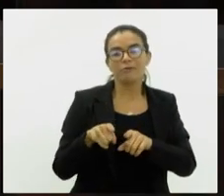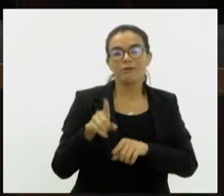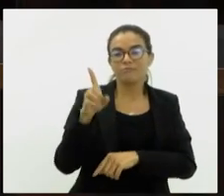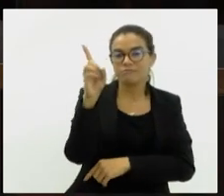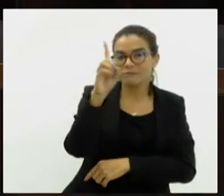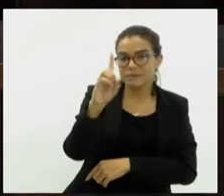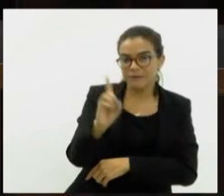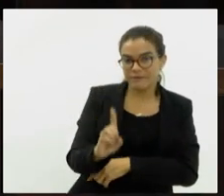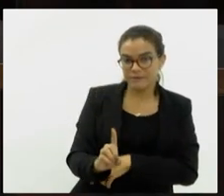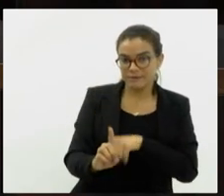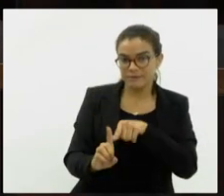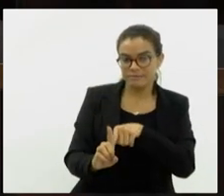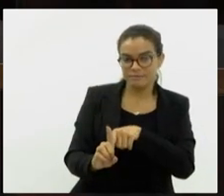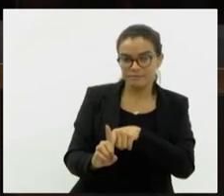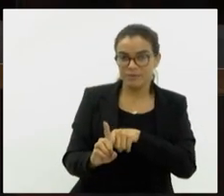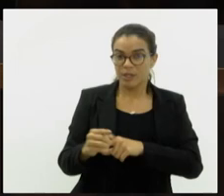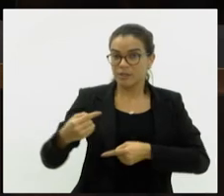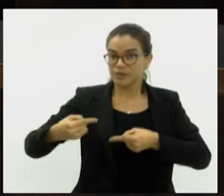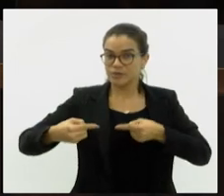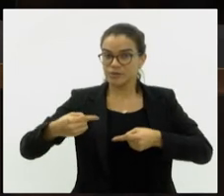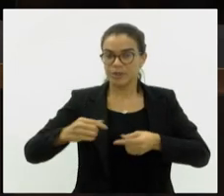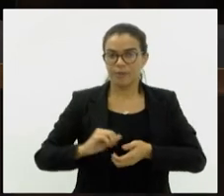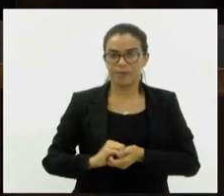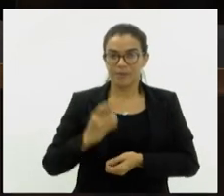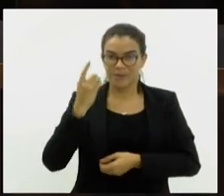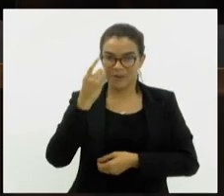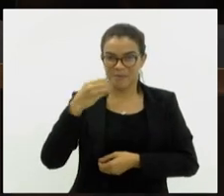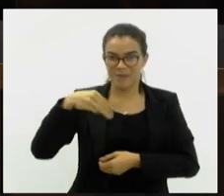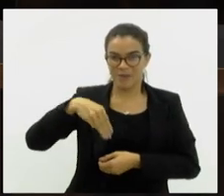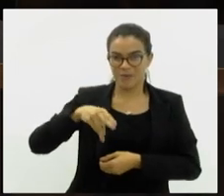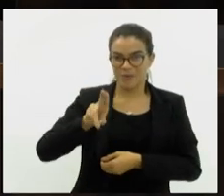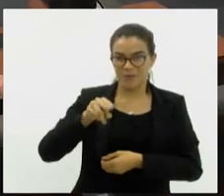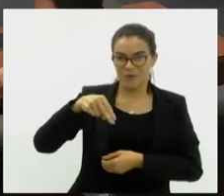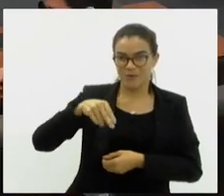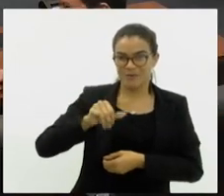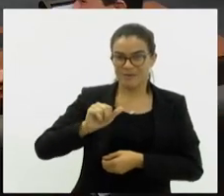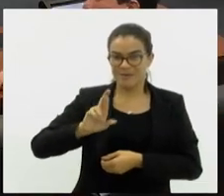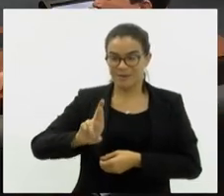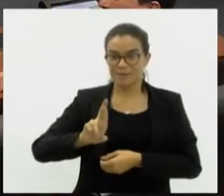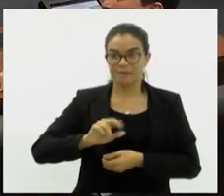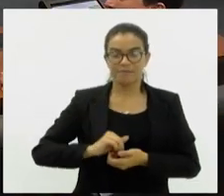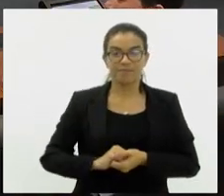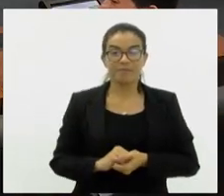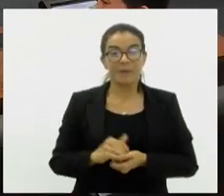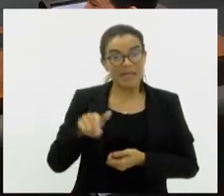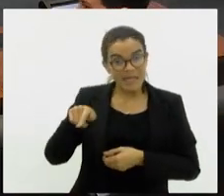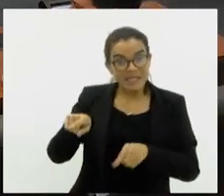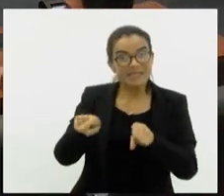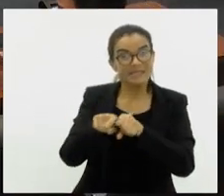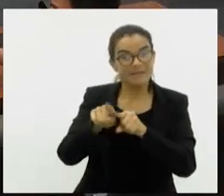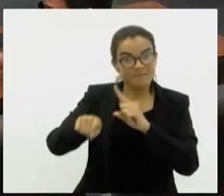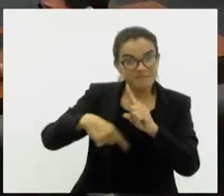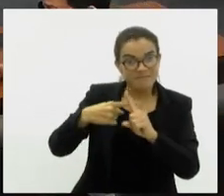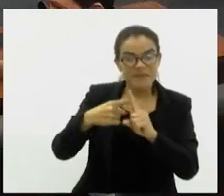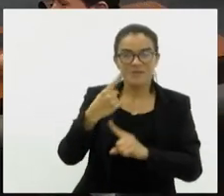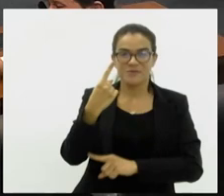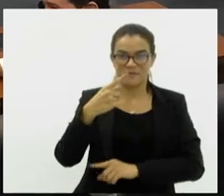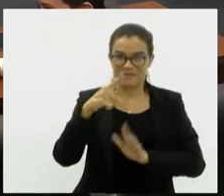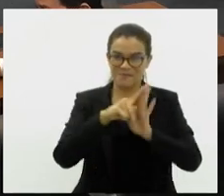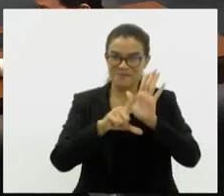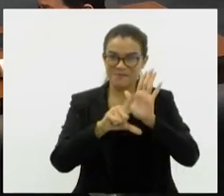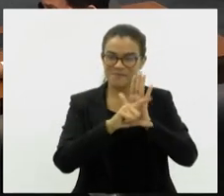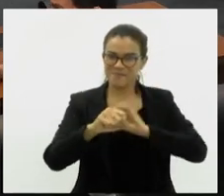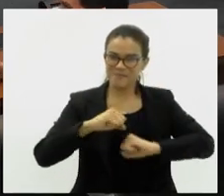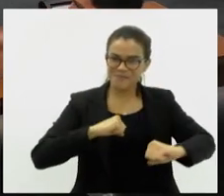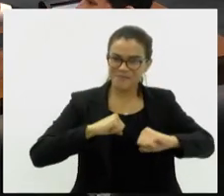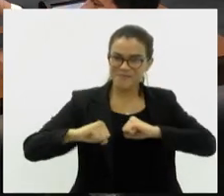necessidades especiais. Em discussão, deputado Munir Neto. Presidenta Marta Rocha, esse também é um outro projeto que foi